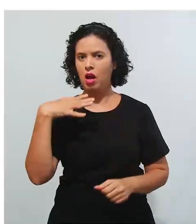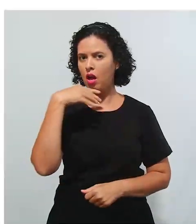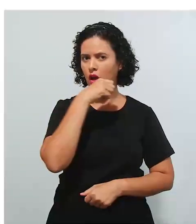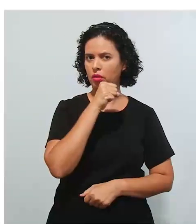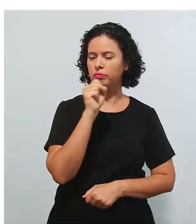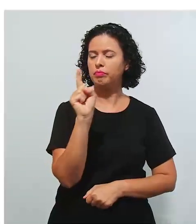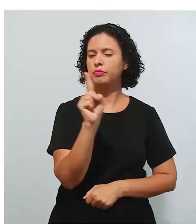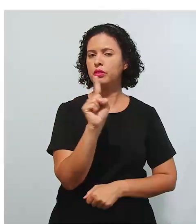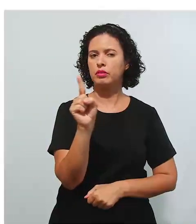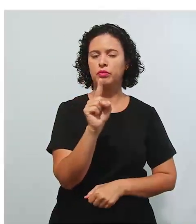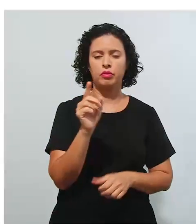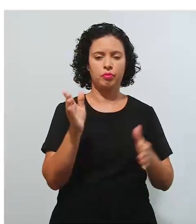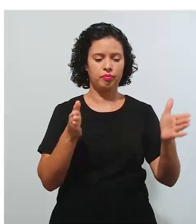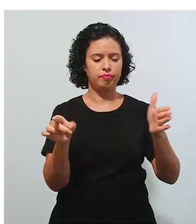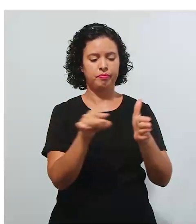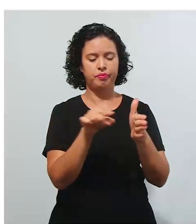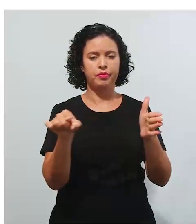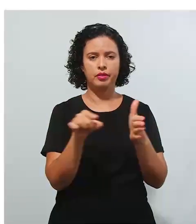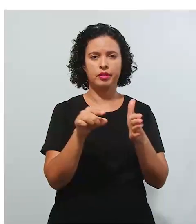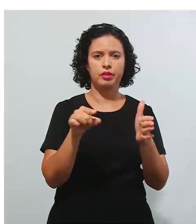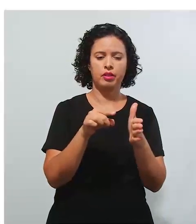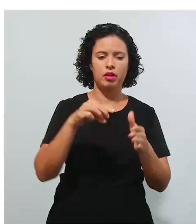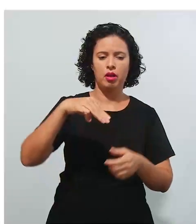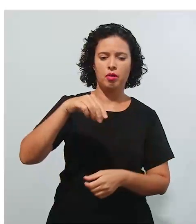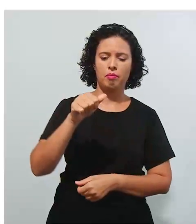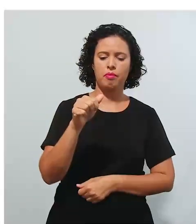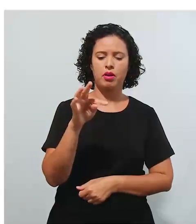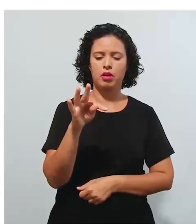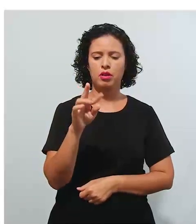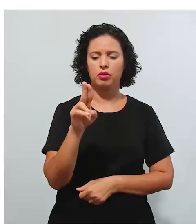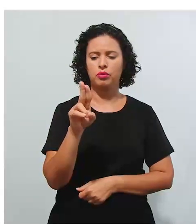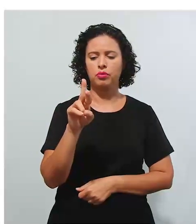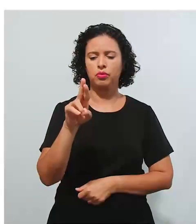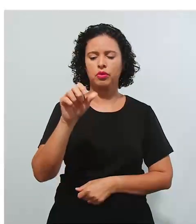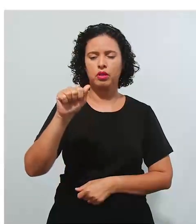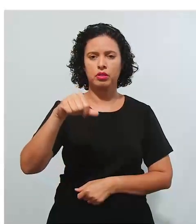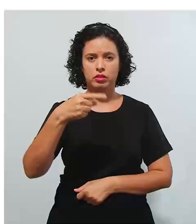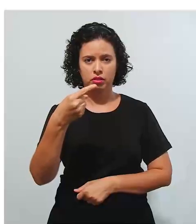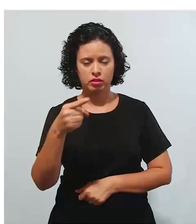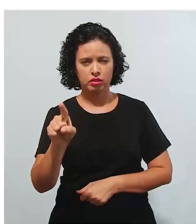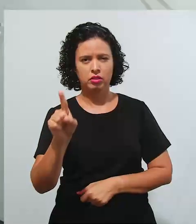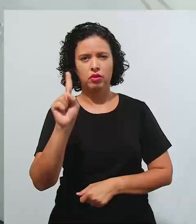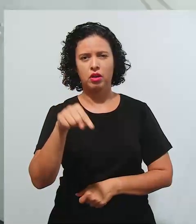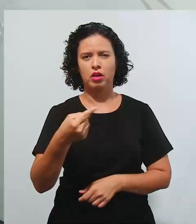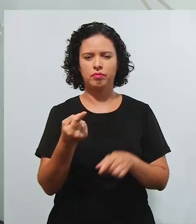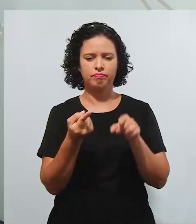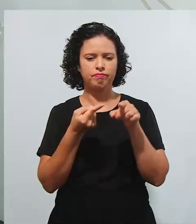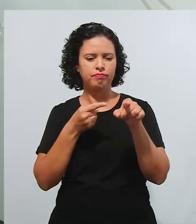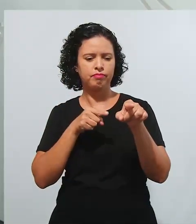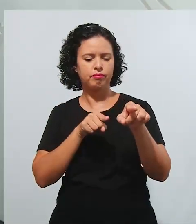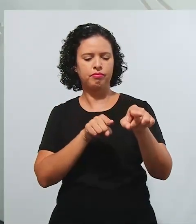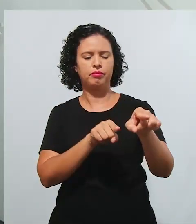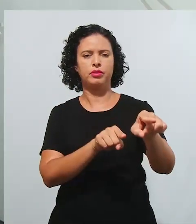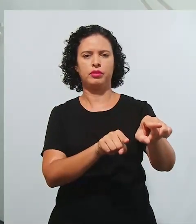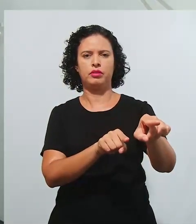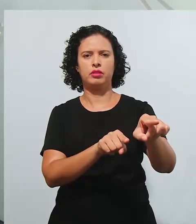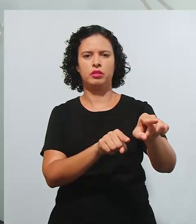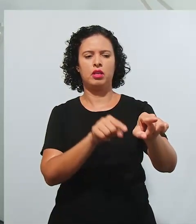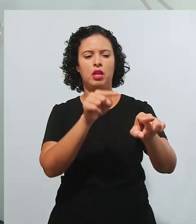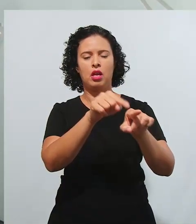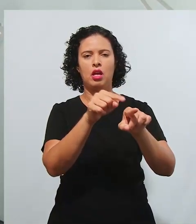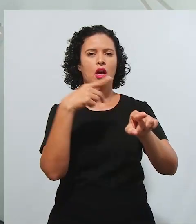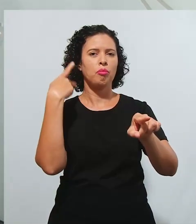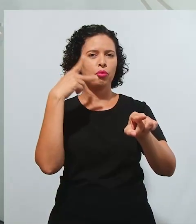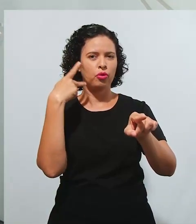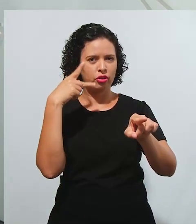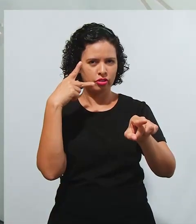de maturação, o delay que a gente vê, né, aquele pequeno atraso que a gente vê entre a implementação da política